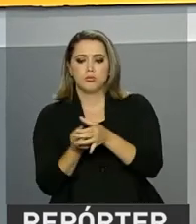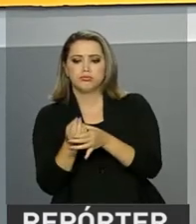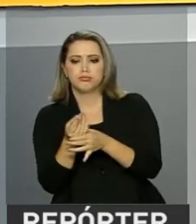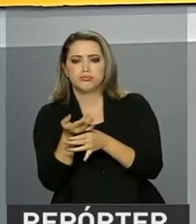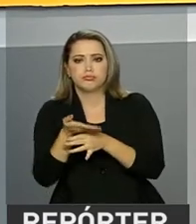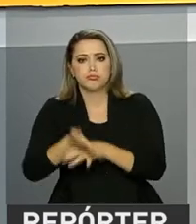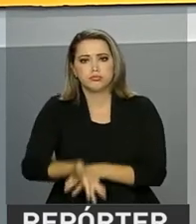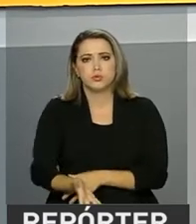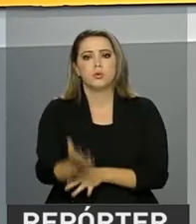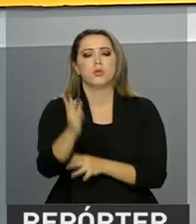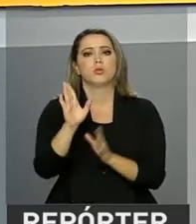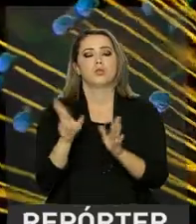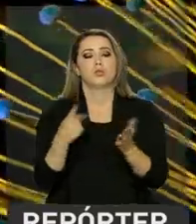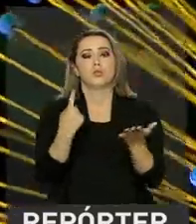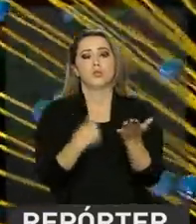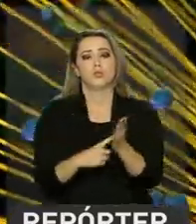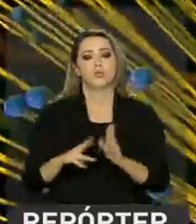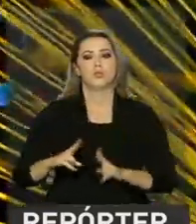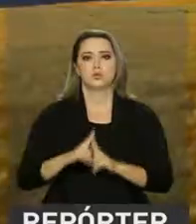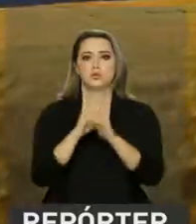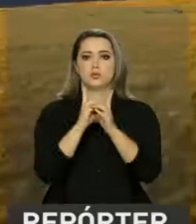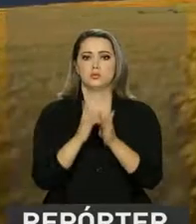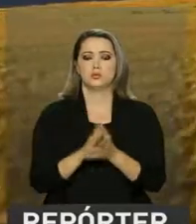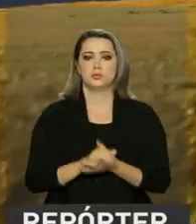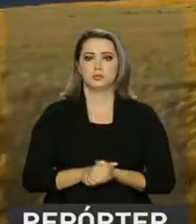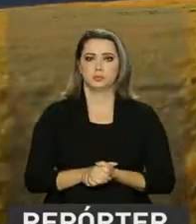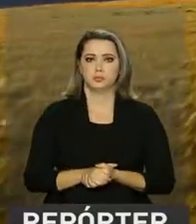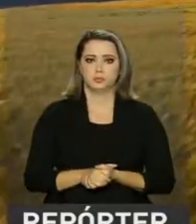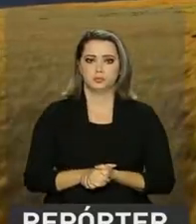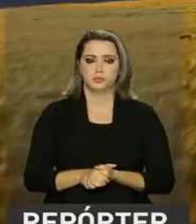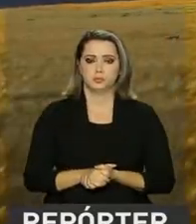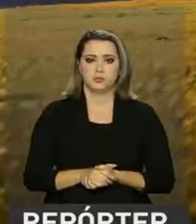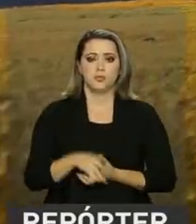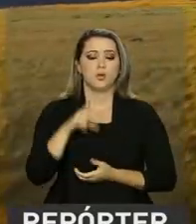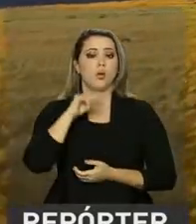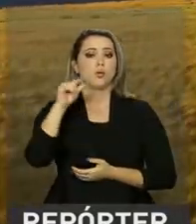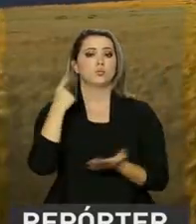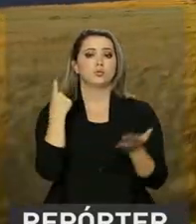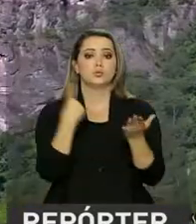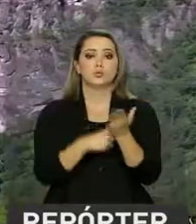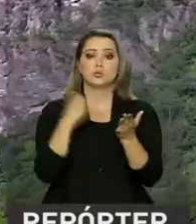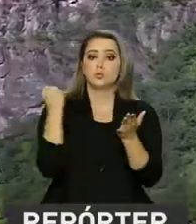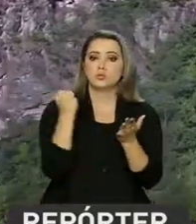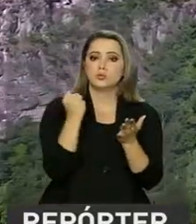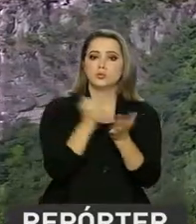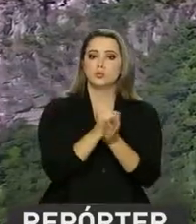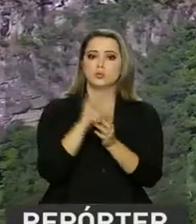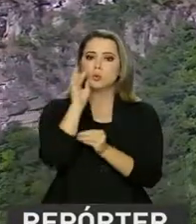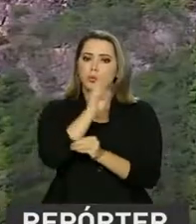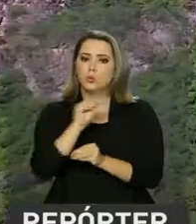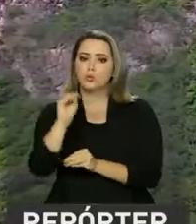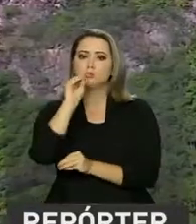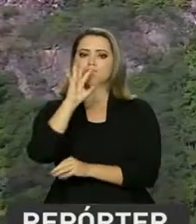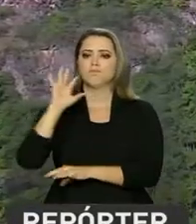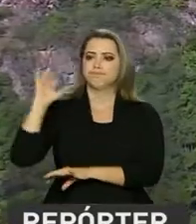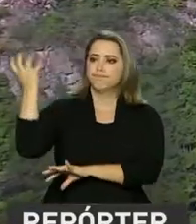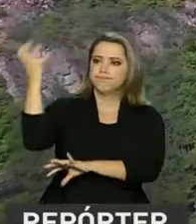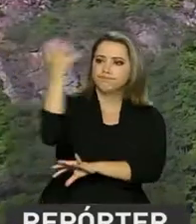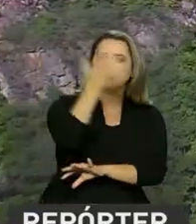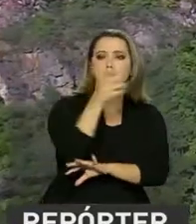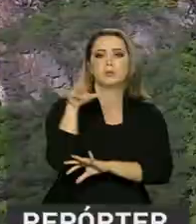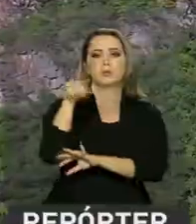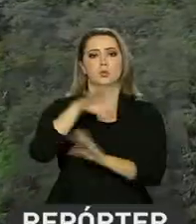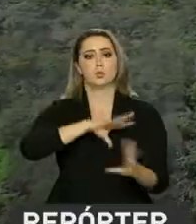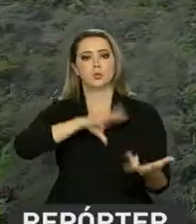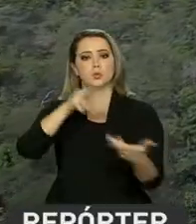foi promulgado o dia que marca a importância da preservação dos recursos naturais do planeta o